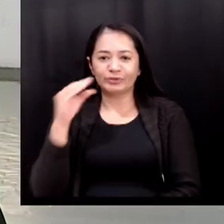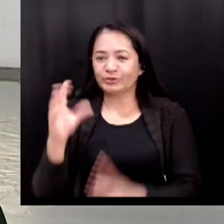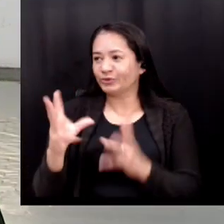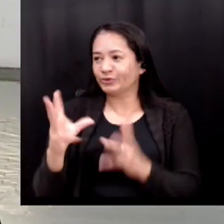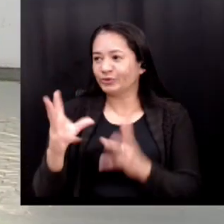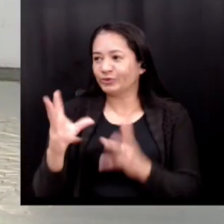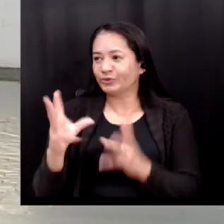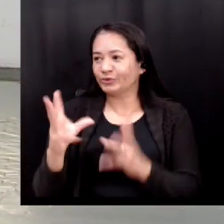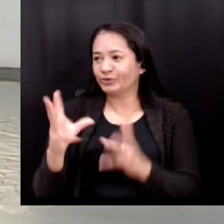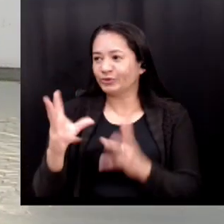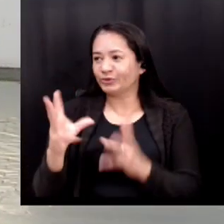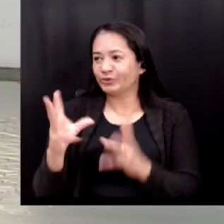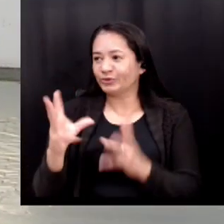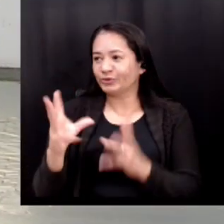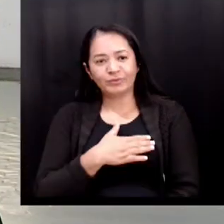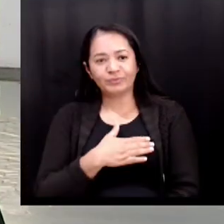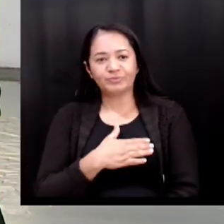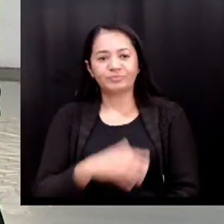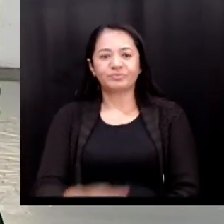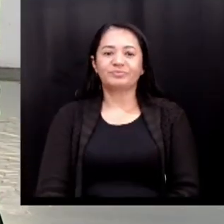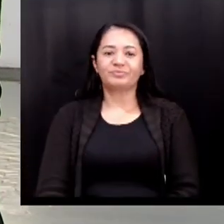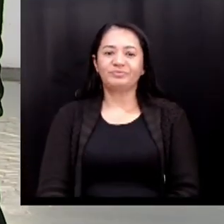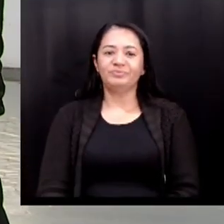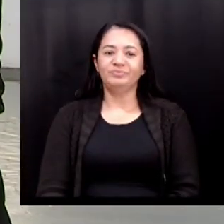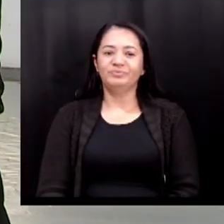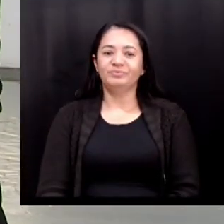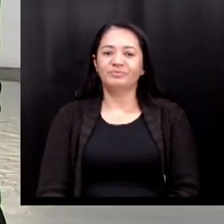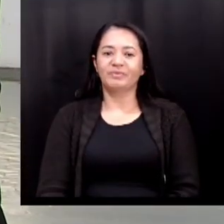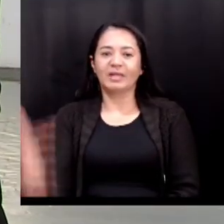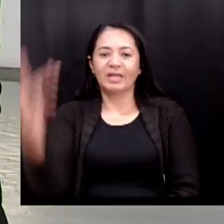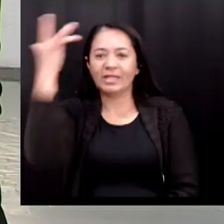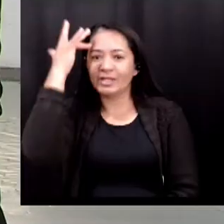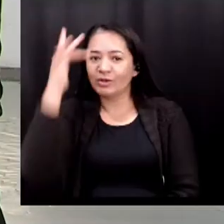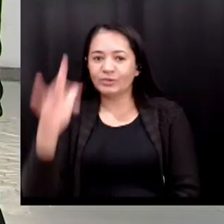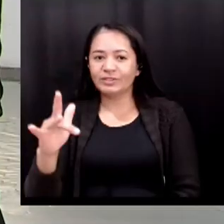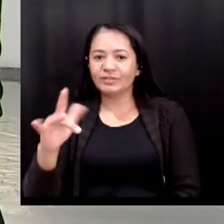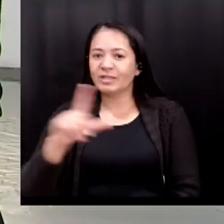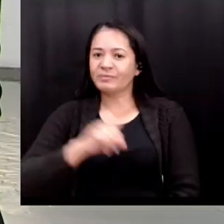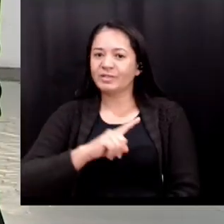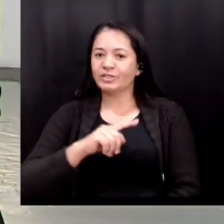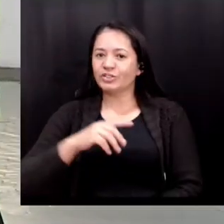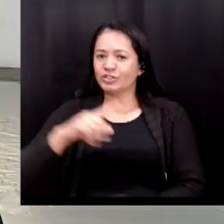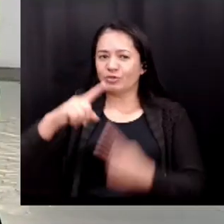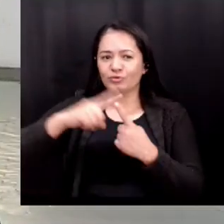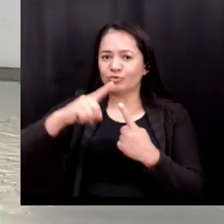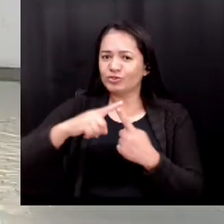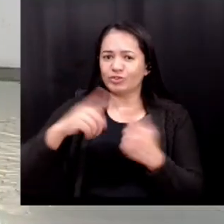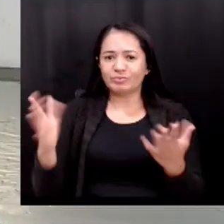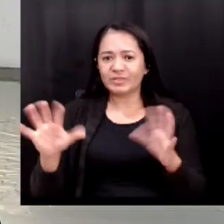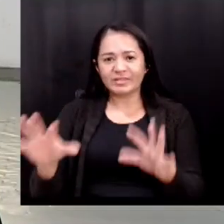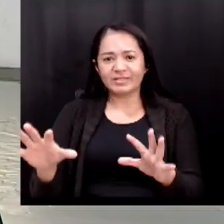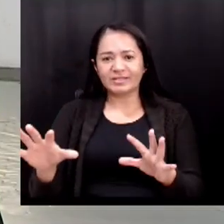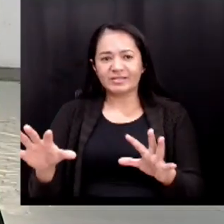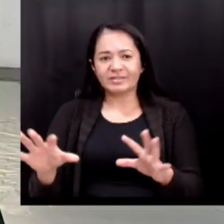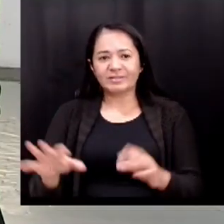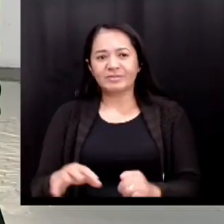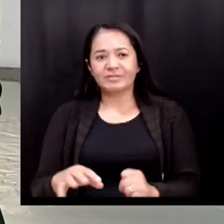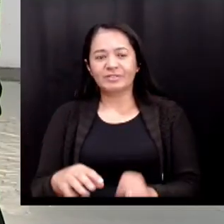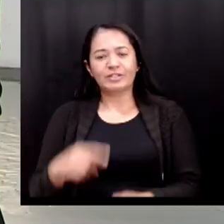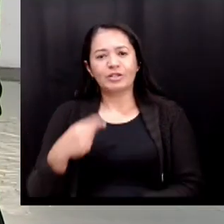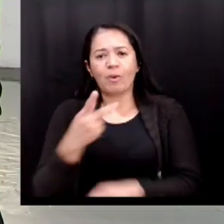anime e eu nem sabia que existia uma modalidade realmente de ninjutsu, né? E fui atrás, descobri que realmente